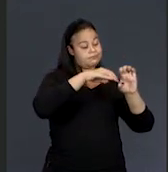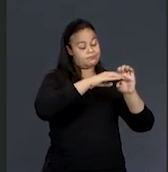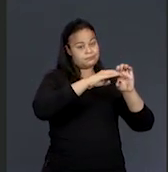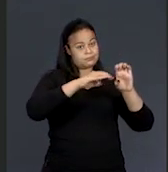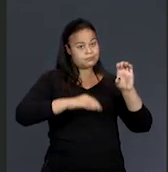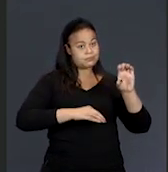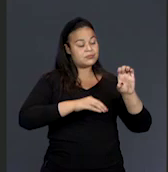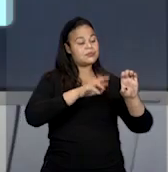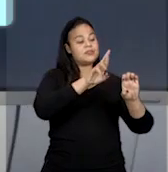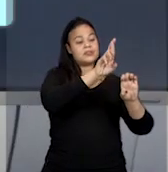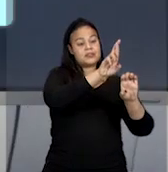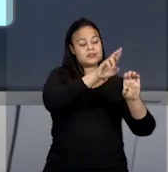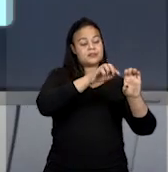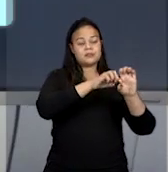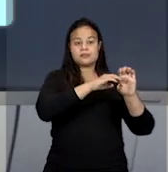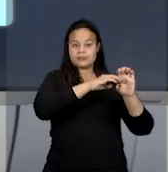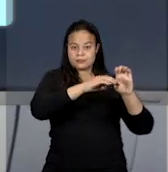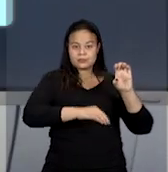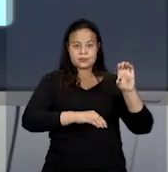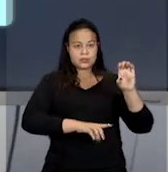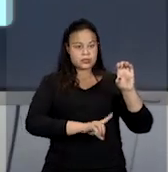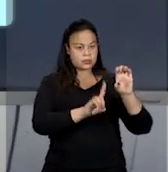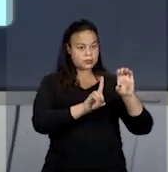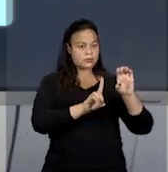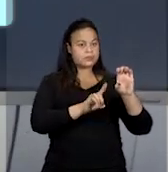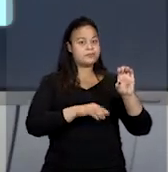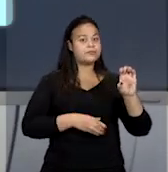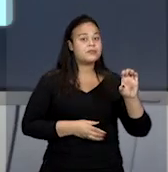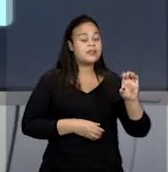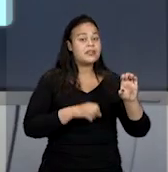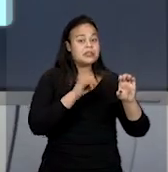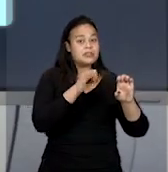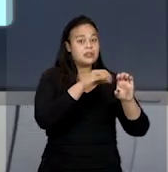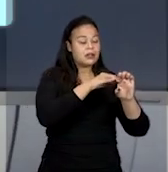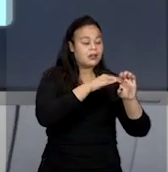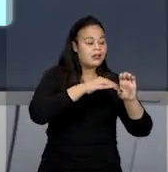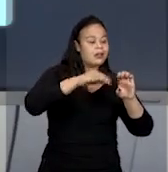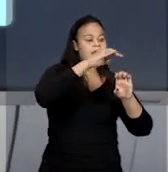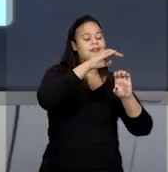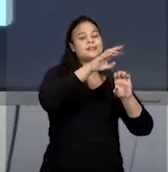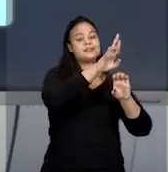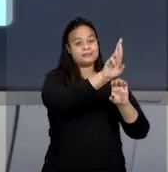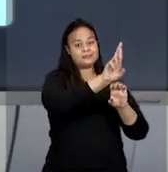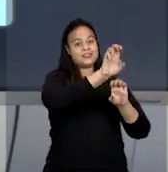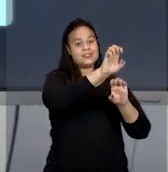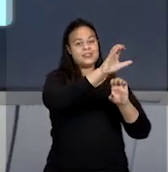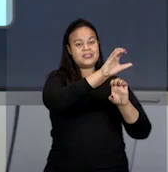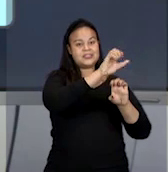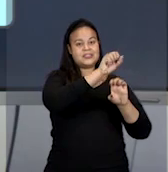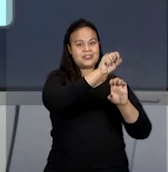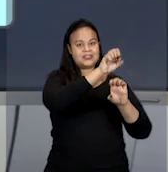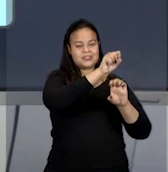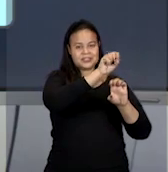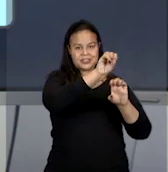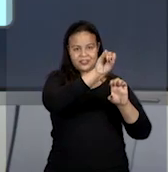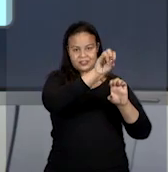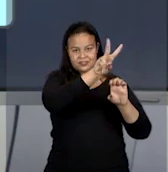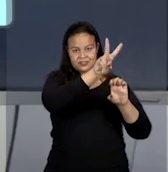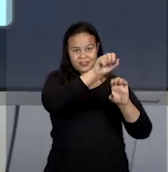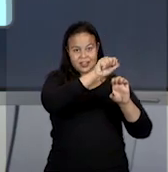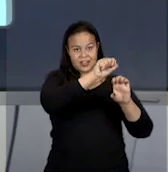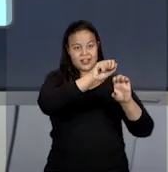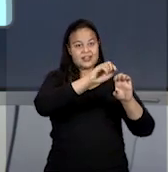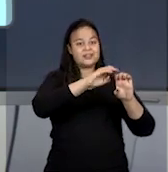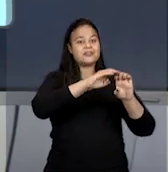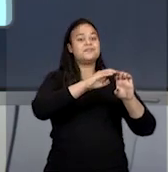dominante. Quando eu ocorre uma epistasia recessiva, eu sei que o alelo que vai ser